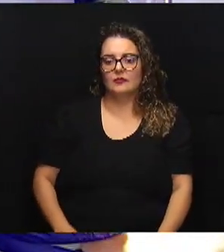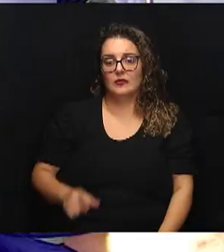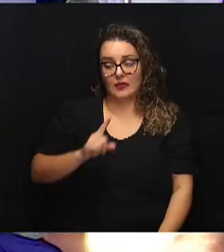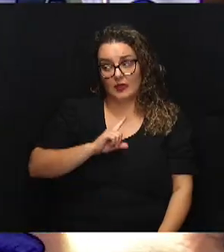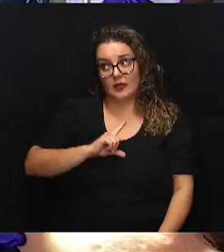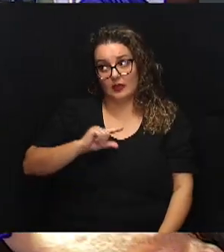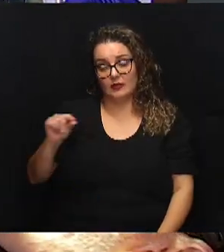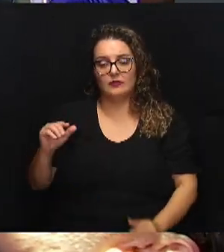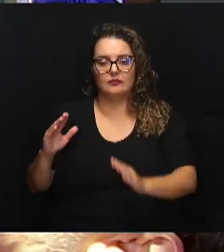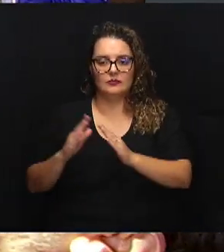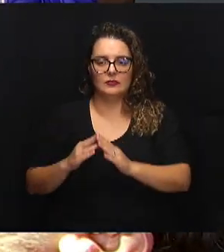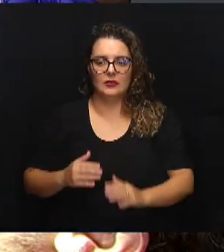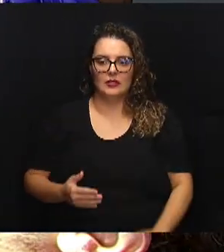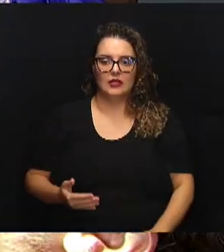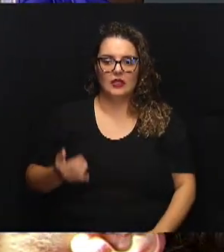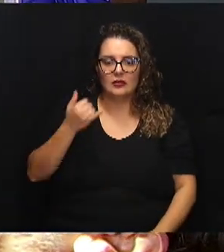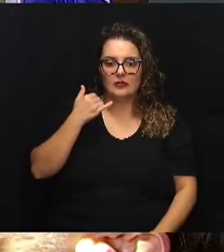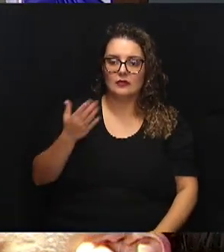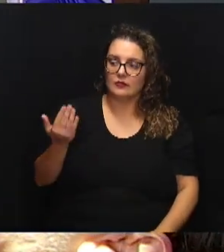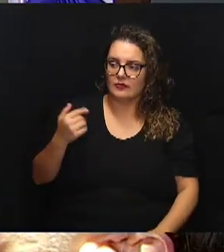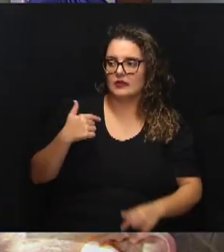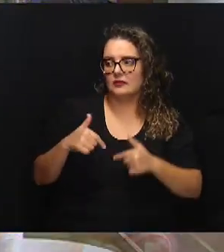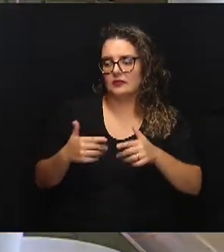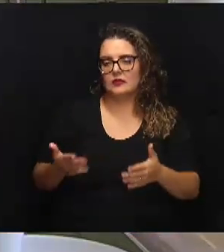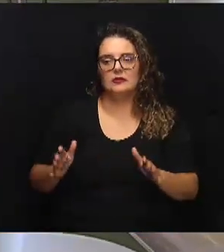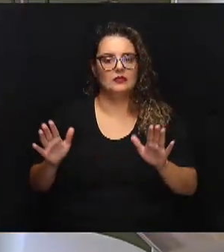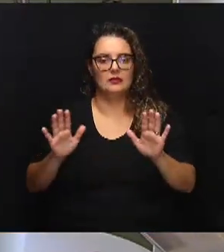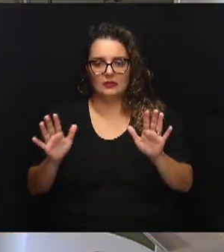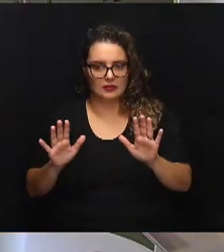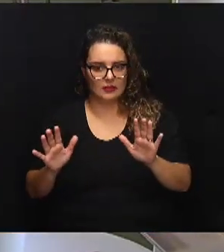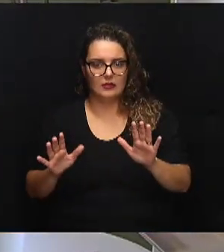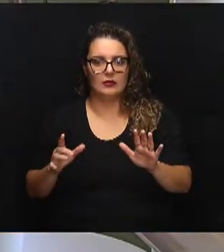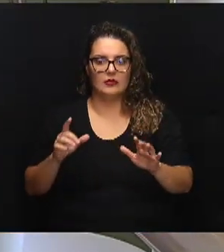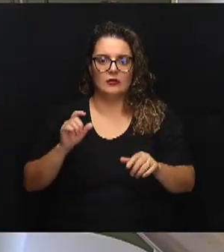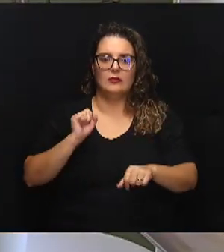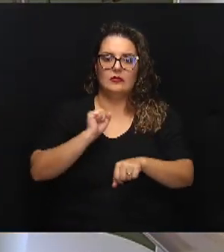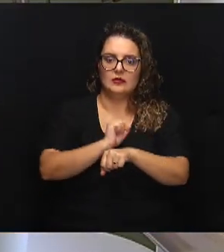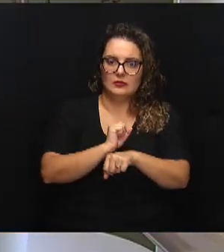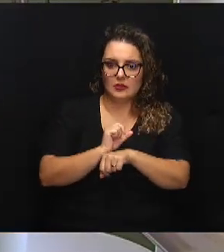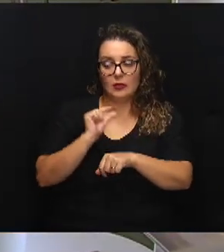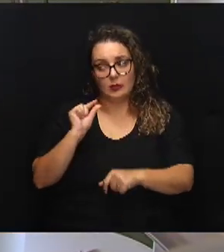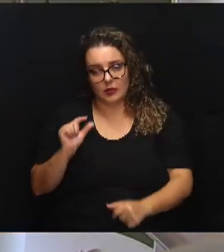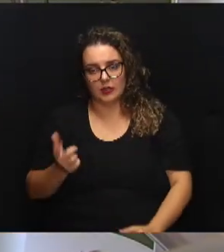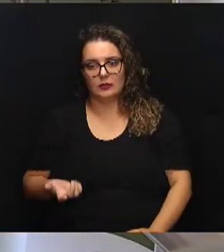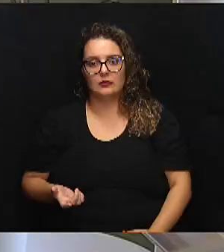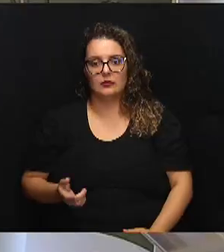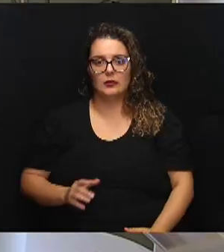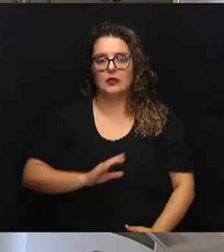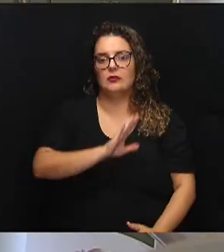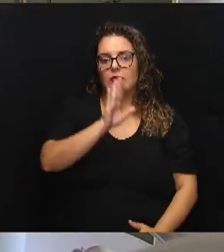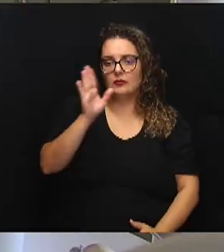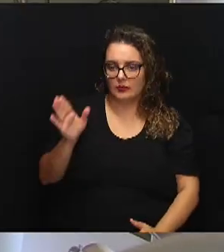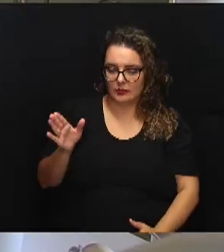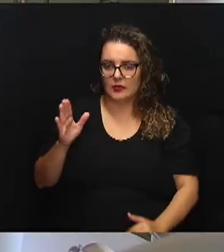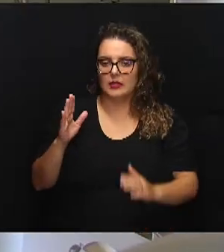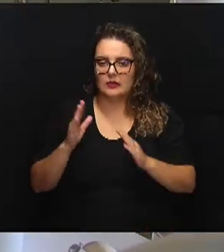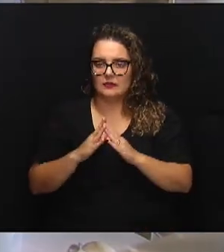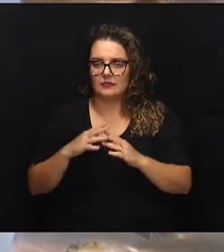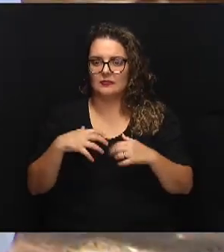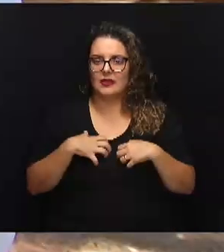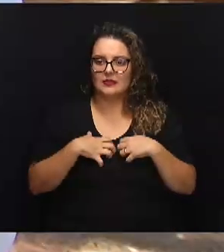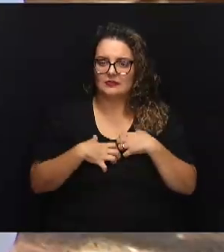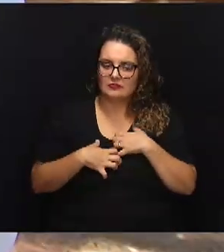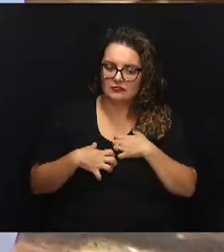casa, vem trabalhar com a gente, Sidna. Eu falei, não, Albertinho, agora eu vou dar um tempo de fato. Fui para casa, mas aquilo ficou me